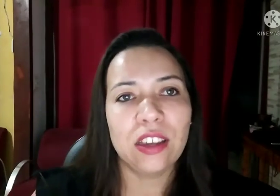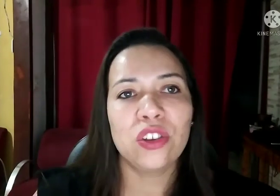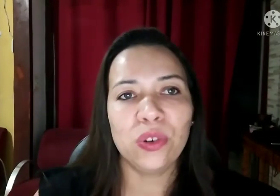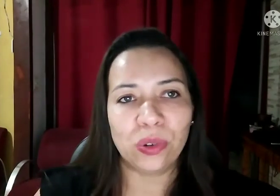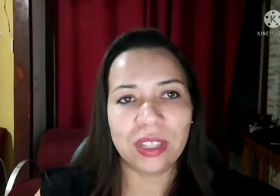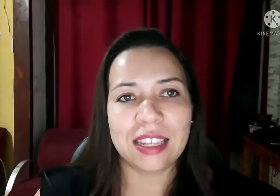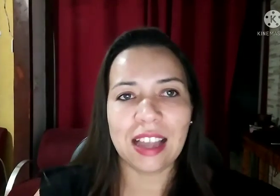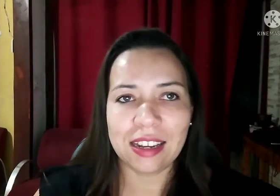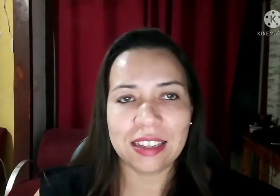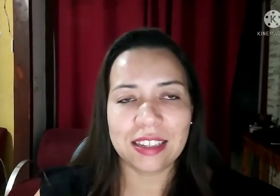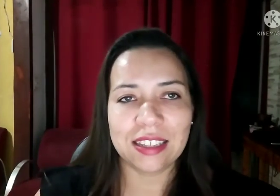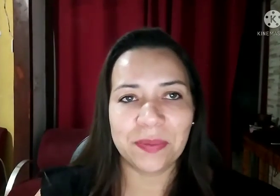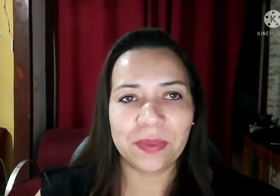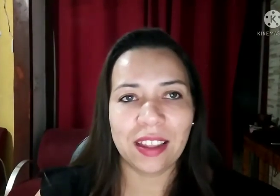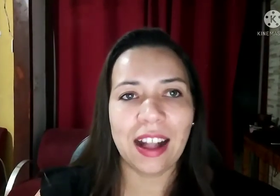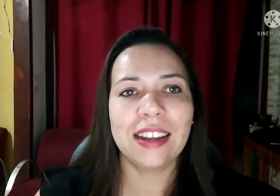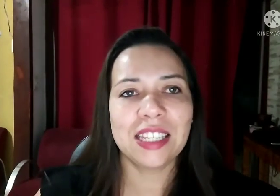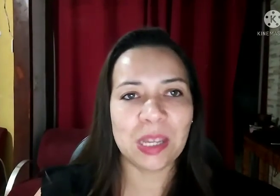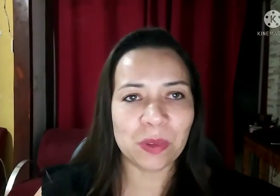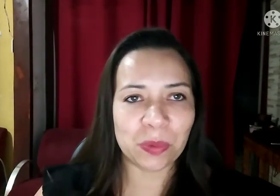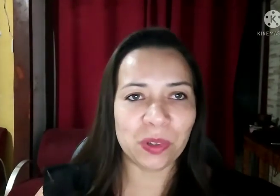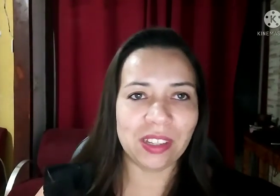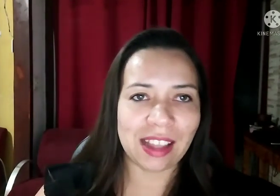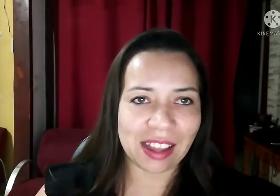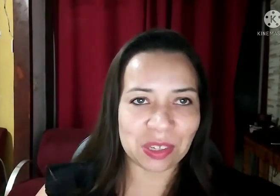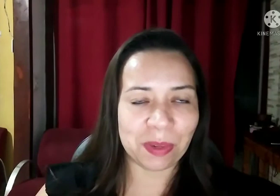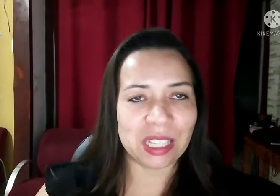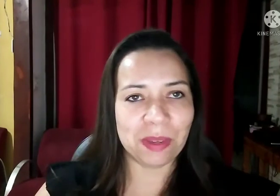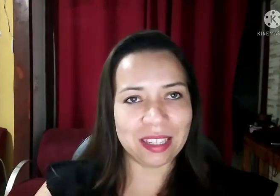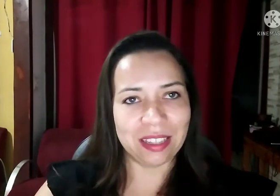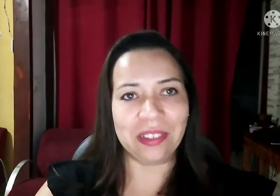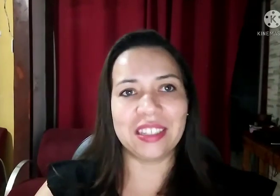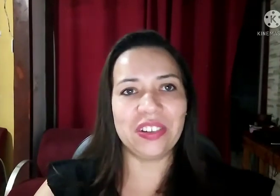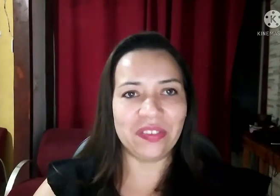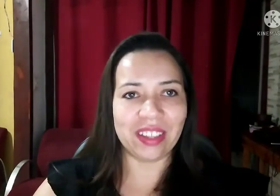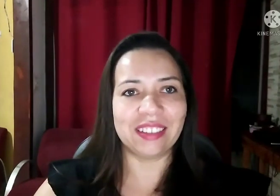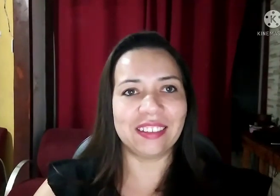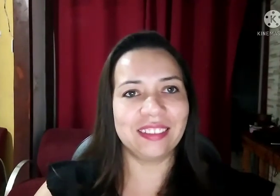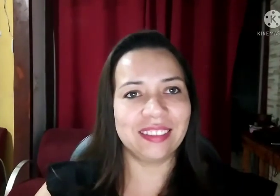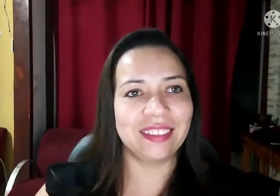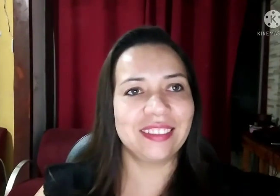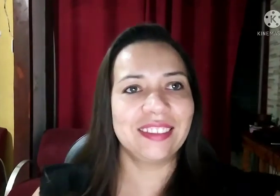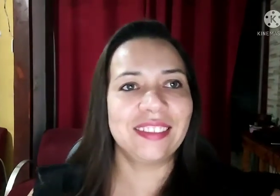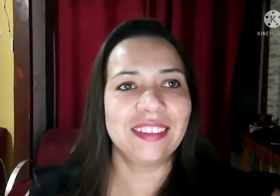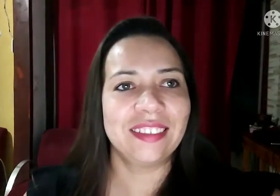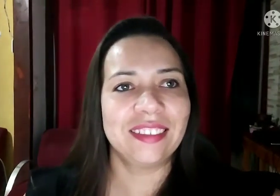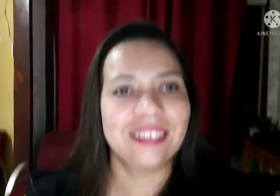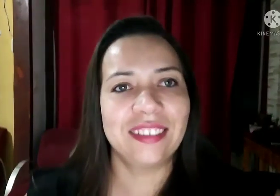AD e de outras áreas. Agradecemos a oportunidade de participação nesse evento.